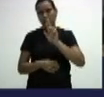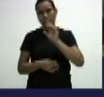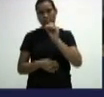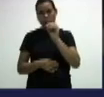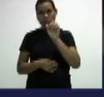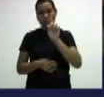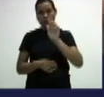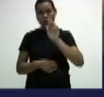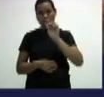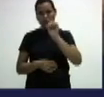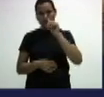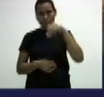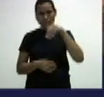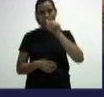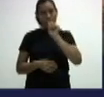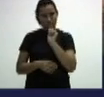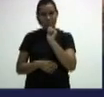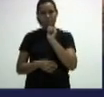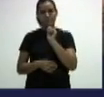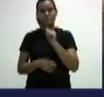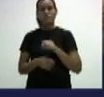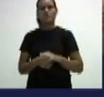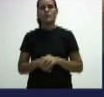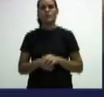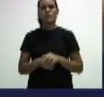acho que também conta com o apoio do BID. Do BID.